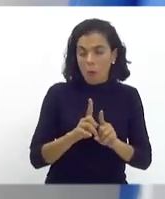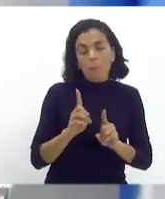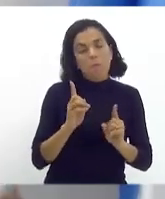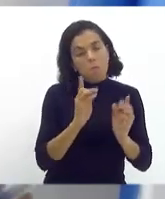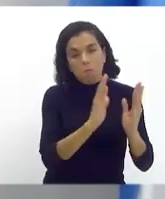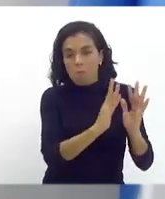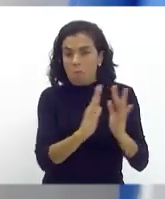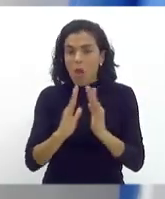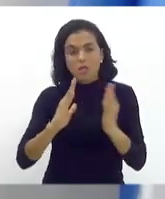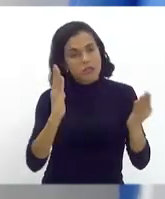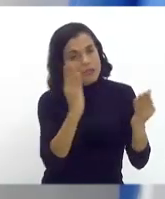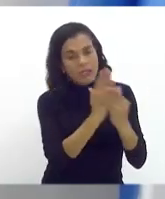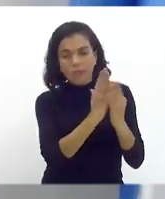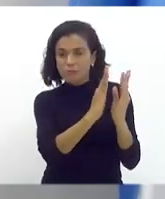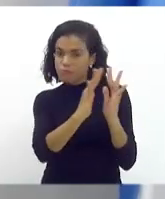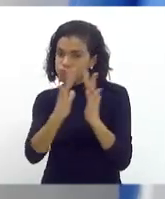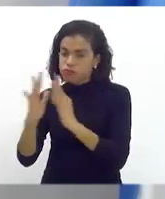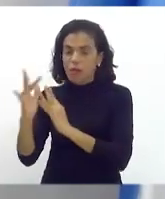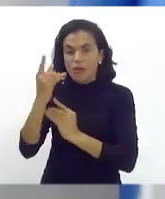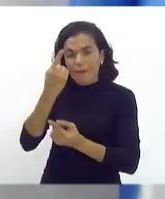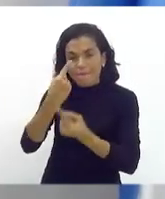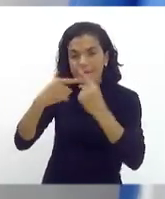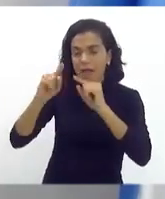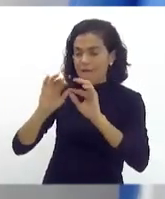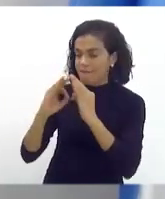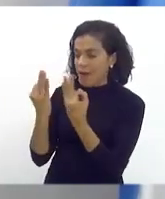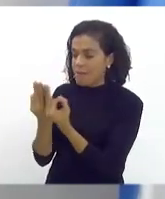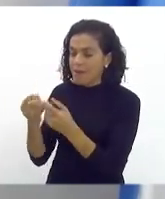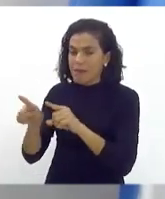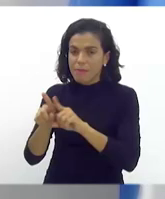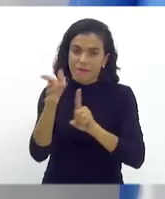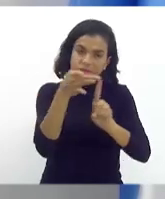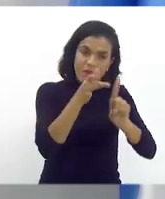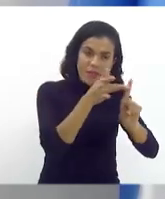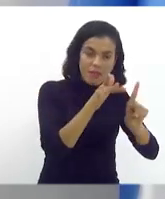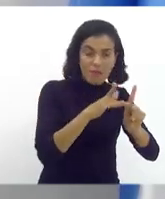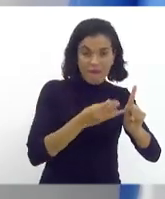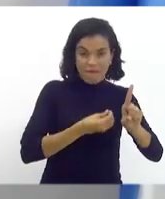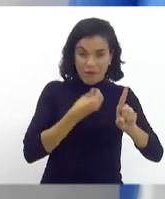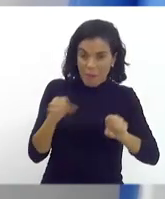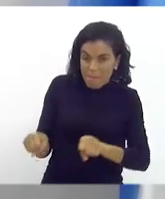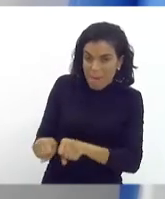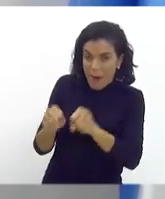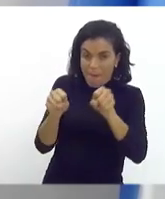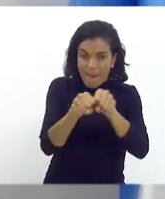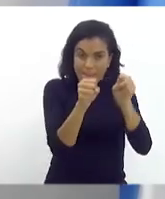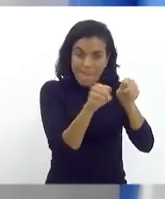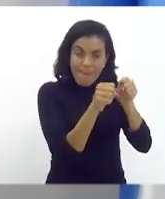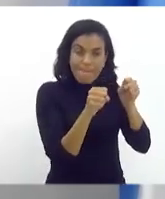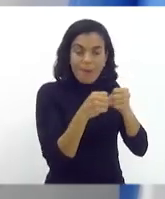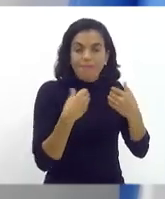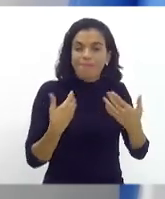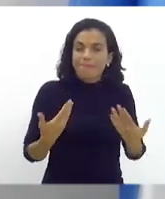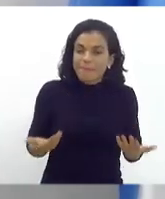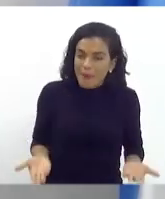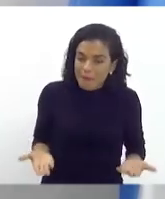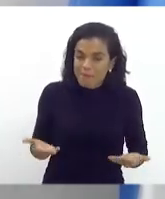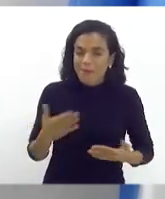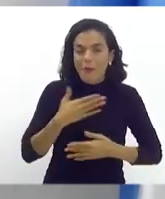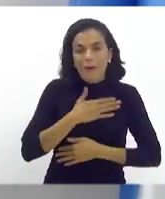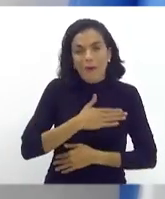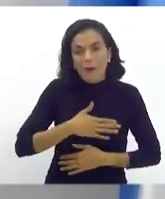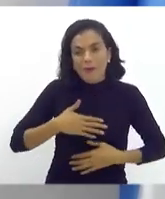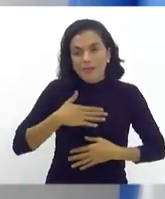reparação a essas famílias a essas vítimas que tiveram as suas vidas completamente destruídas então eu gostaria